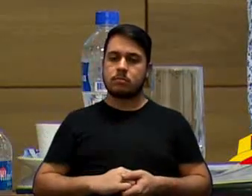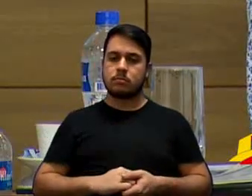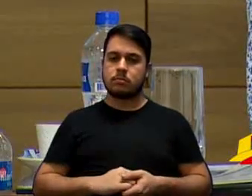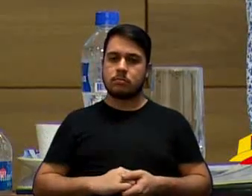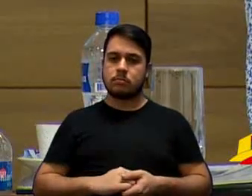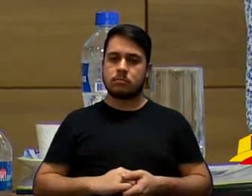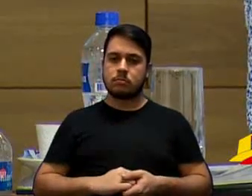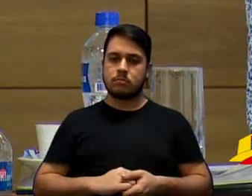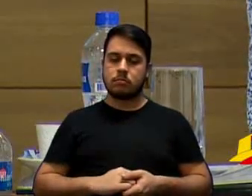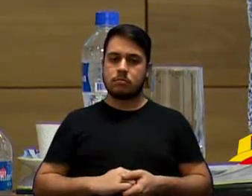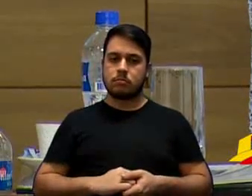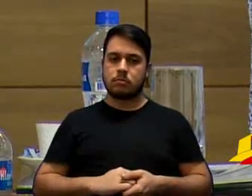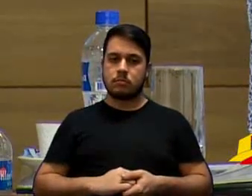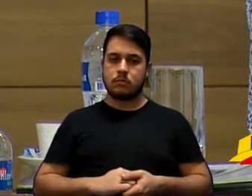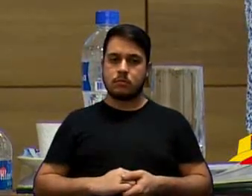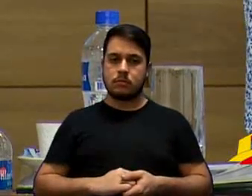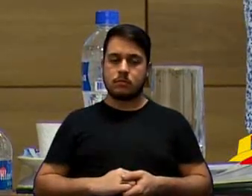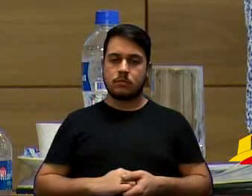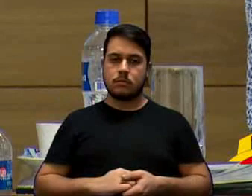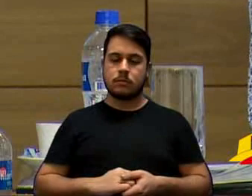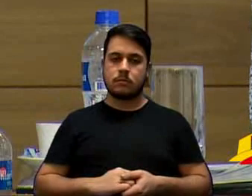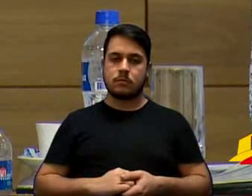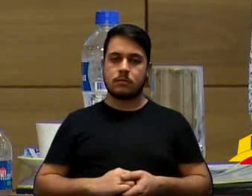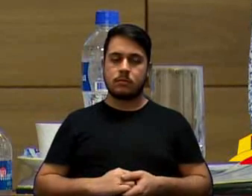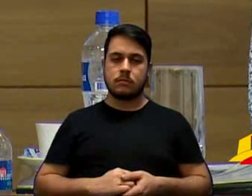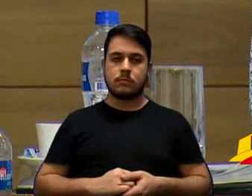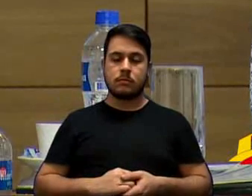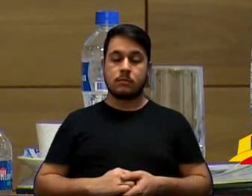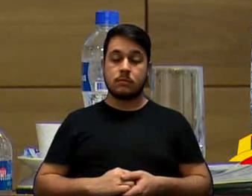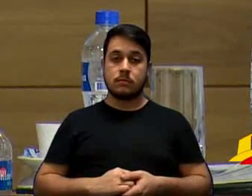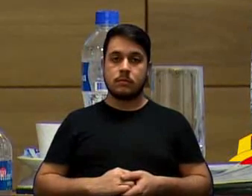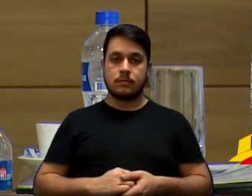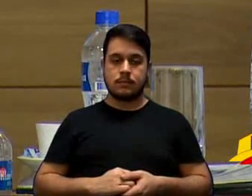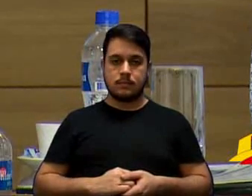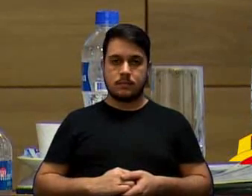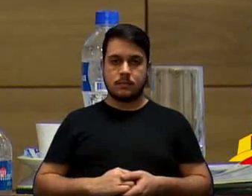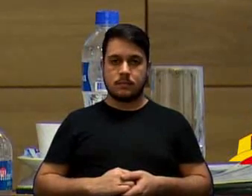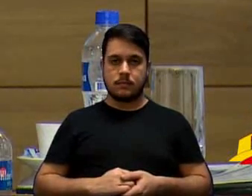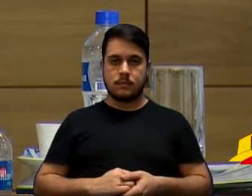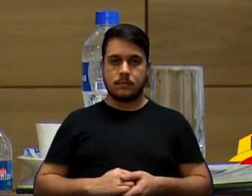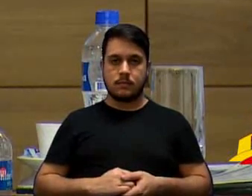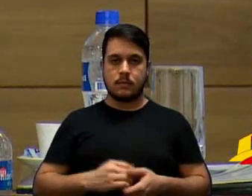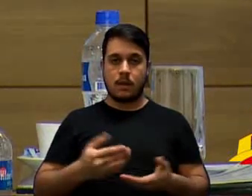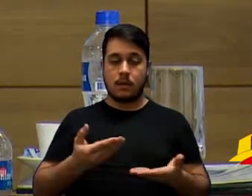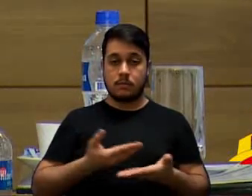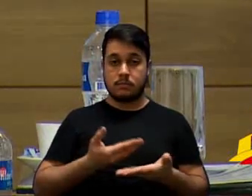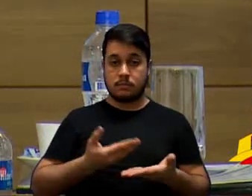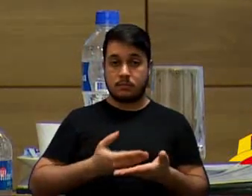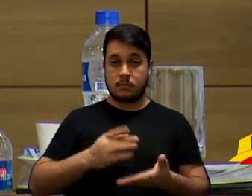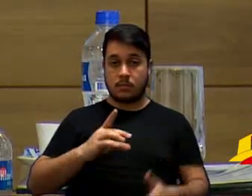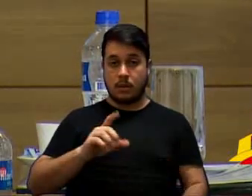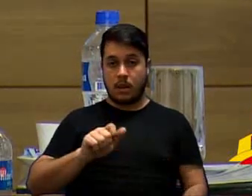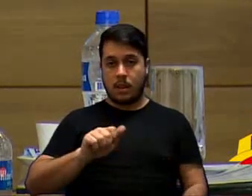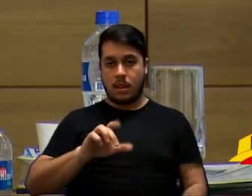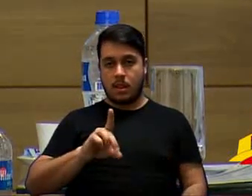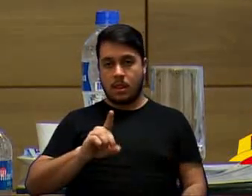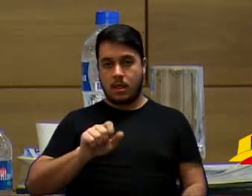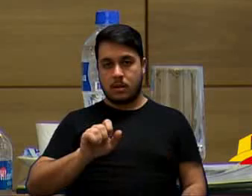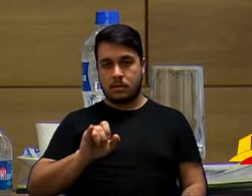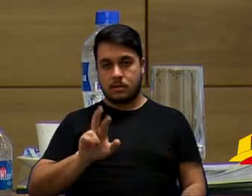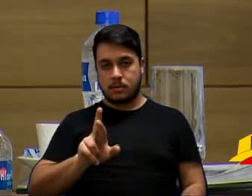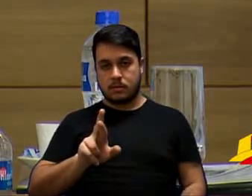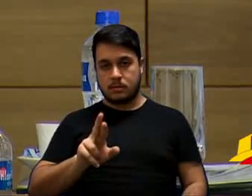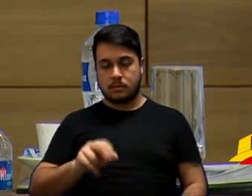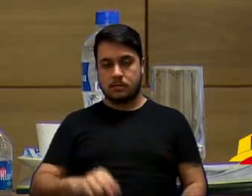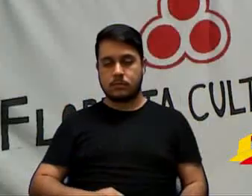né até por uma questão estratégica que não adianta na então com a autora daí que está na mesa do bitão